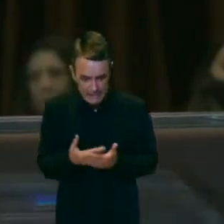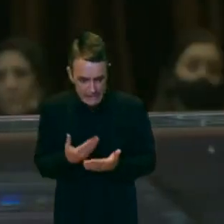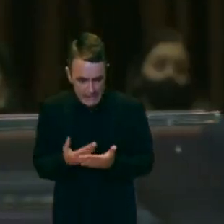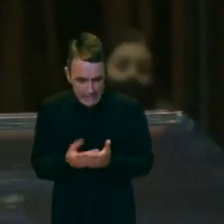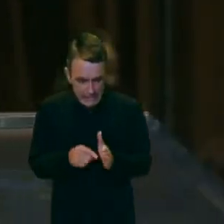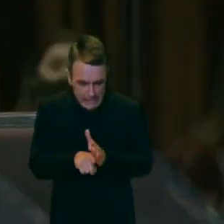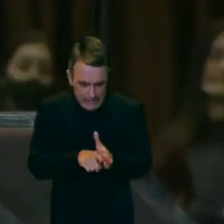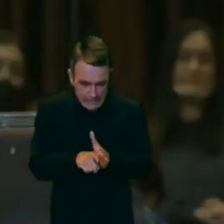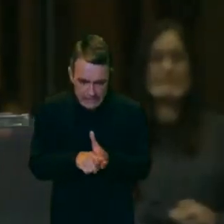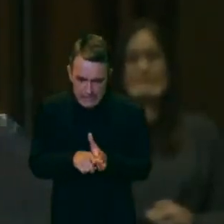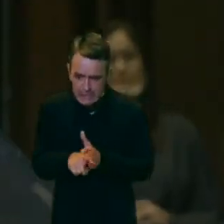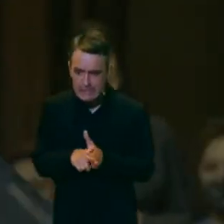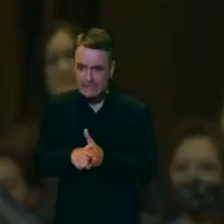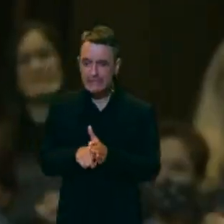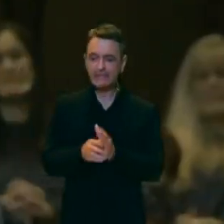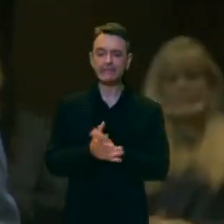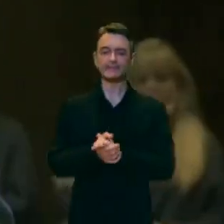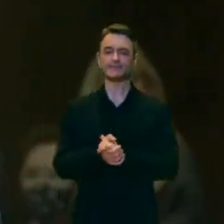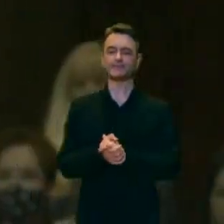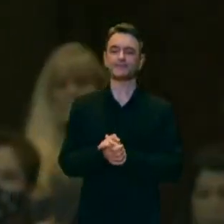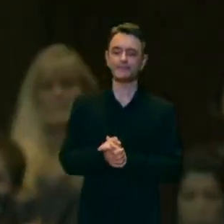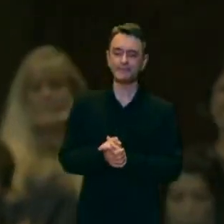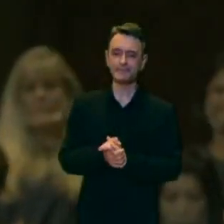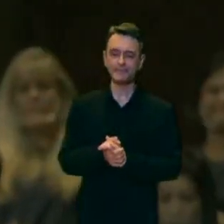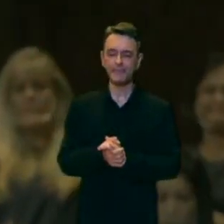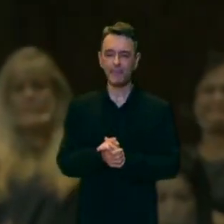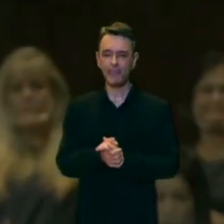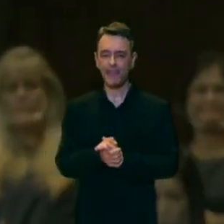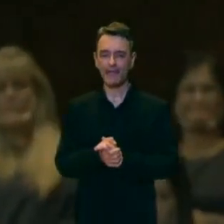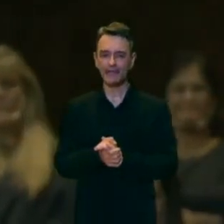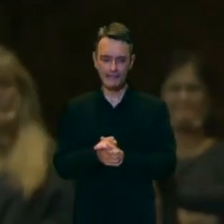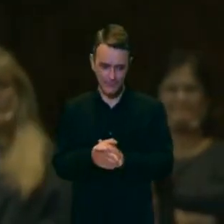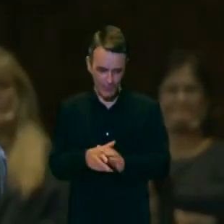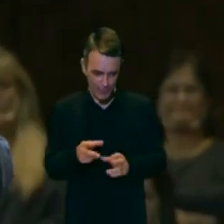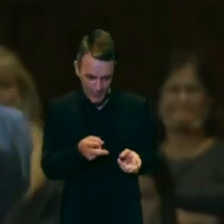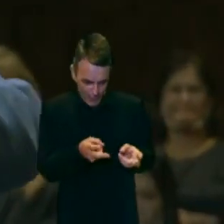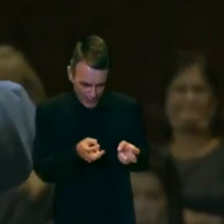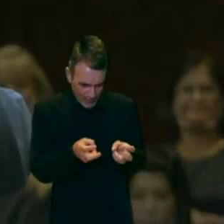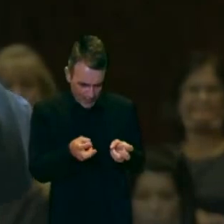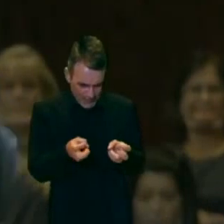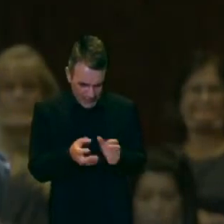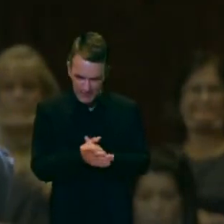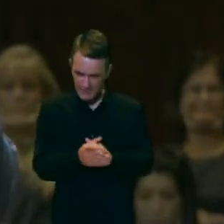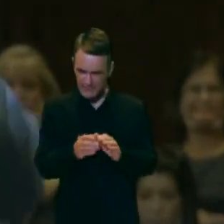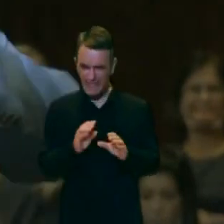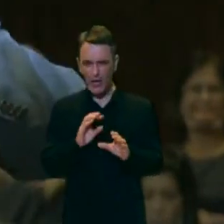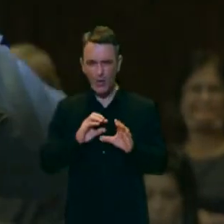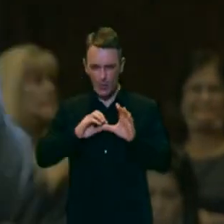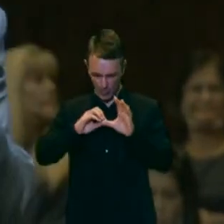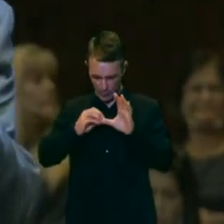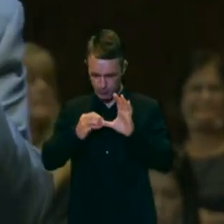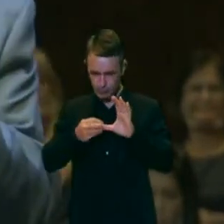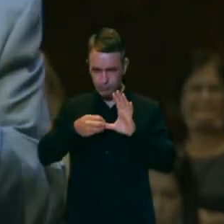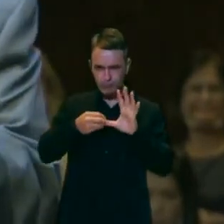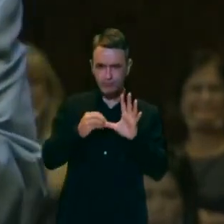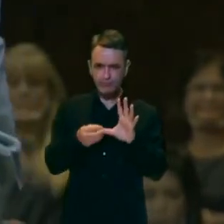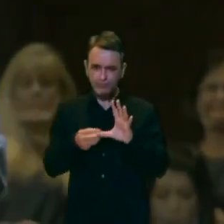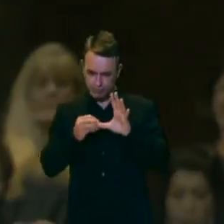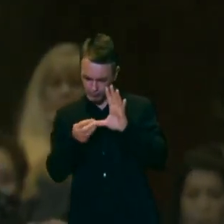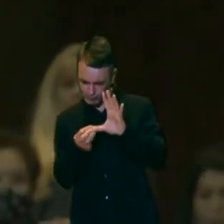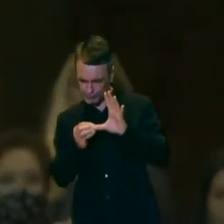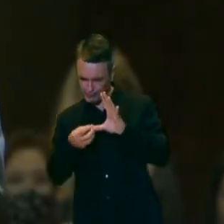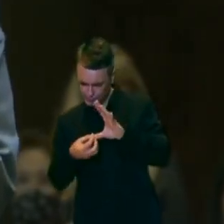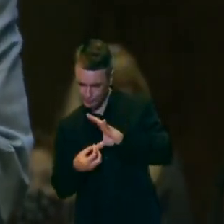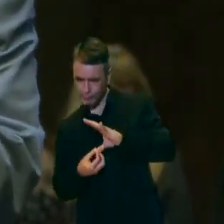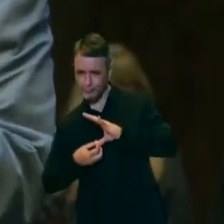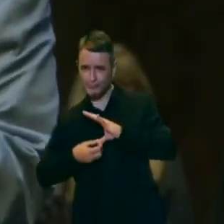ajudar a lagarta a sair do casulo, né? Porque todo um trabalho, é um esforço, uma coisa tremenda. E